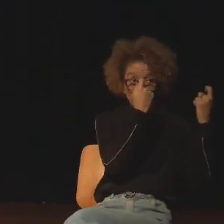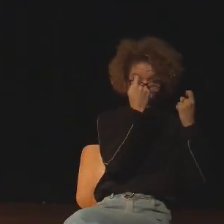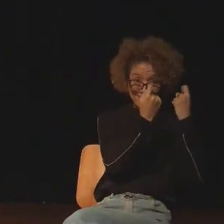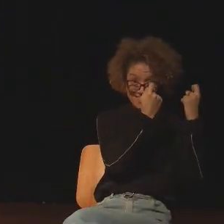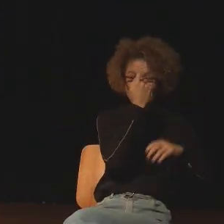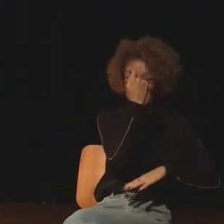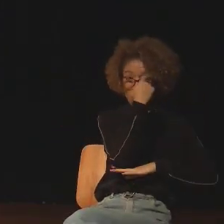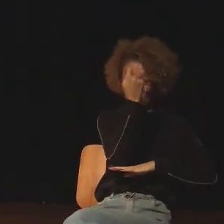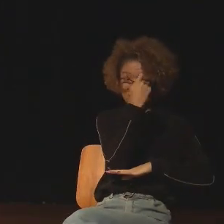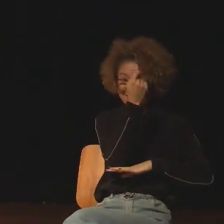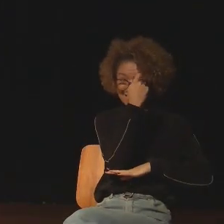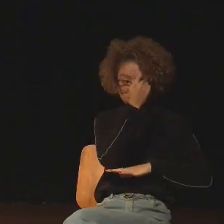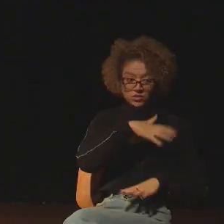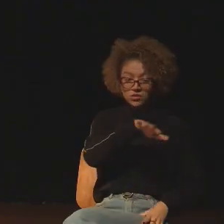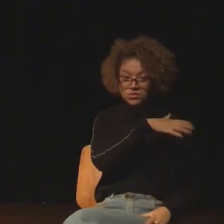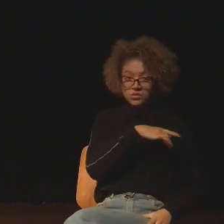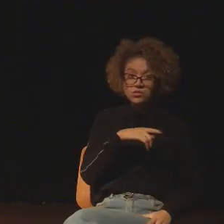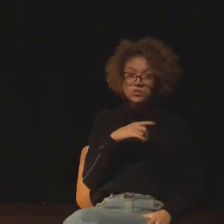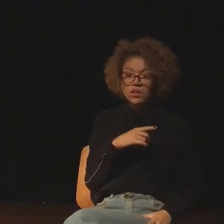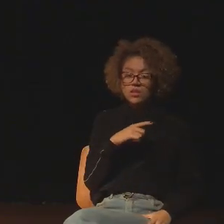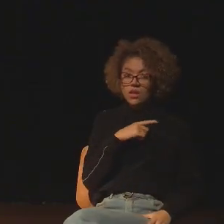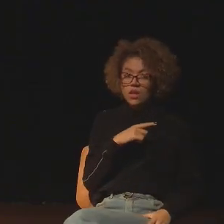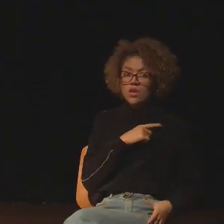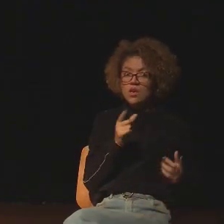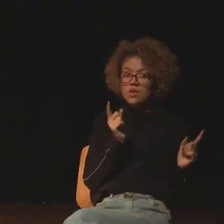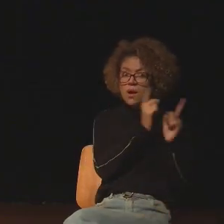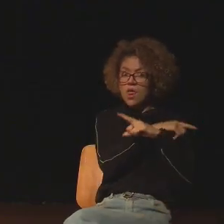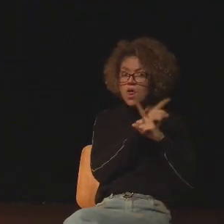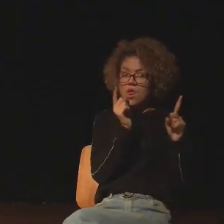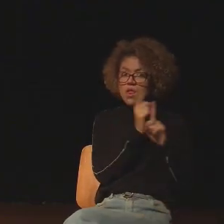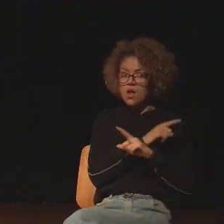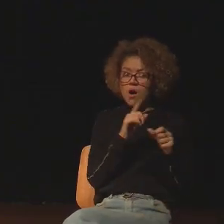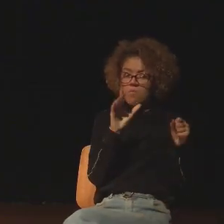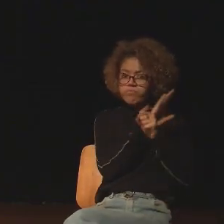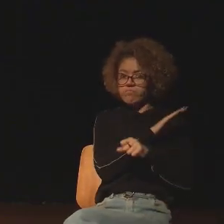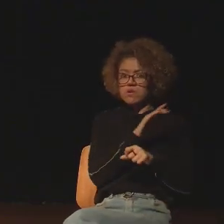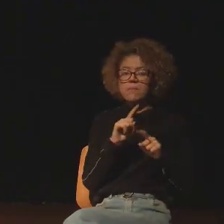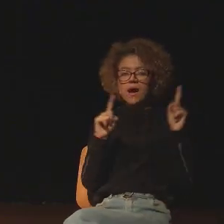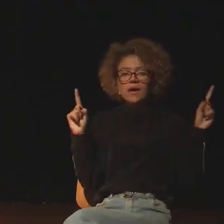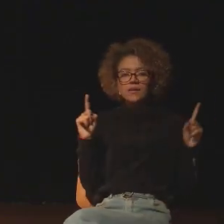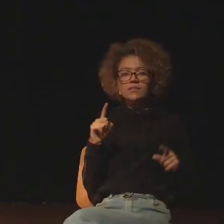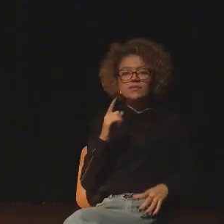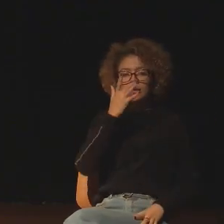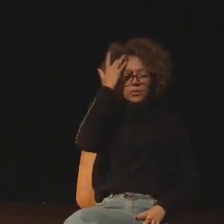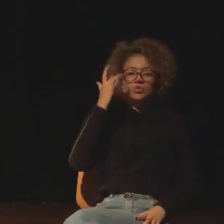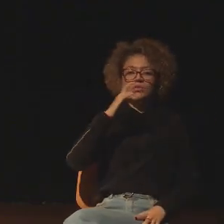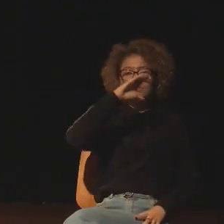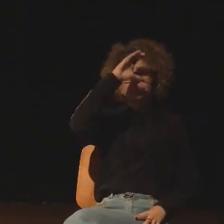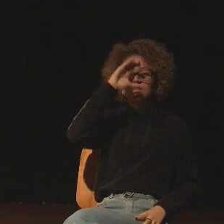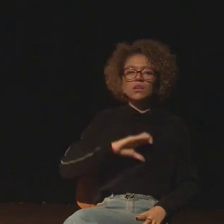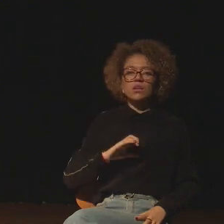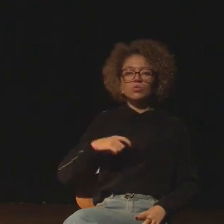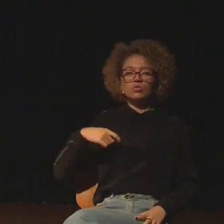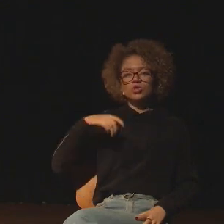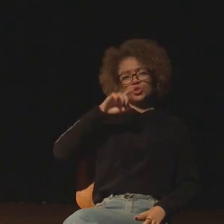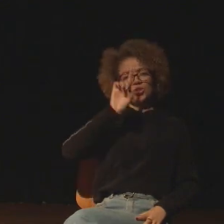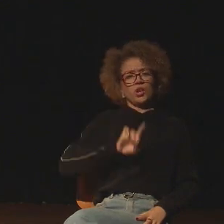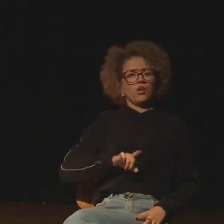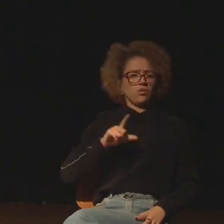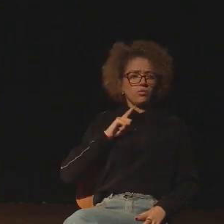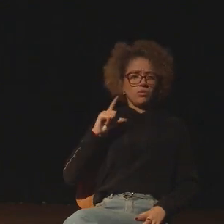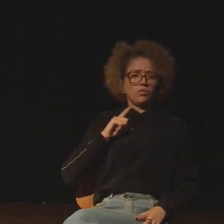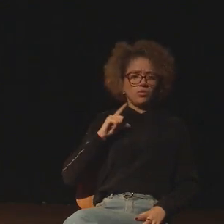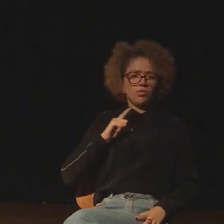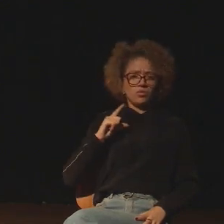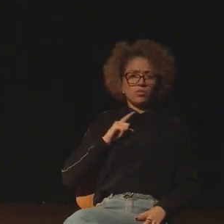de São Paulo. Mas São Paulo também é dos seus cidadãos. E a gestão pública tem que